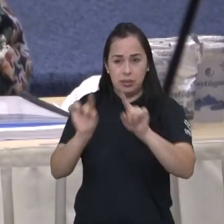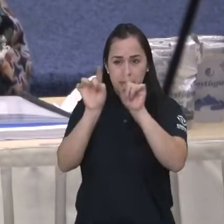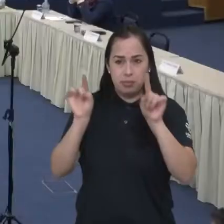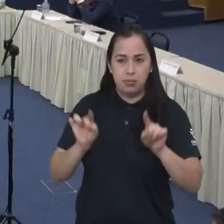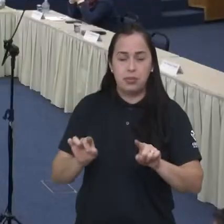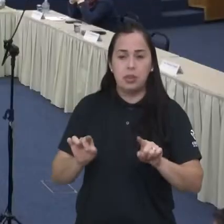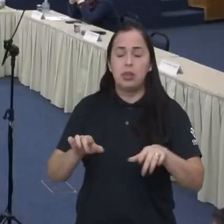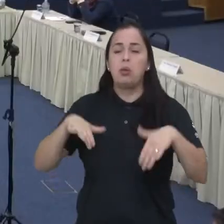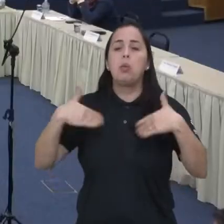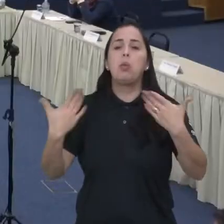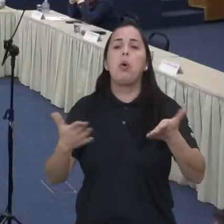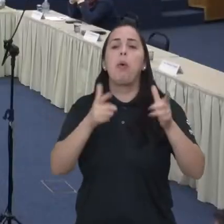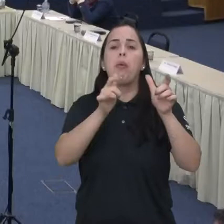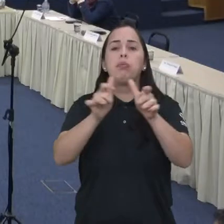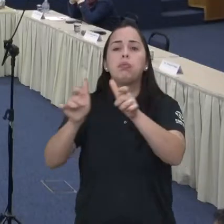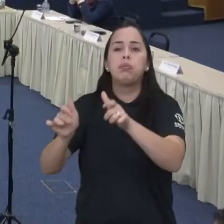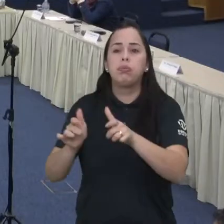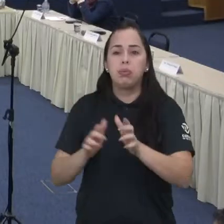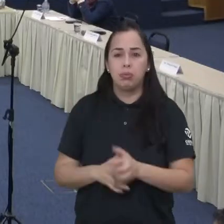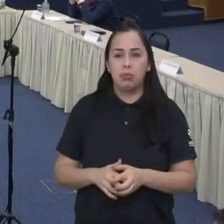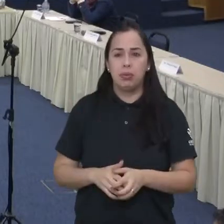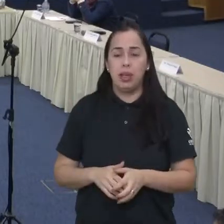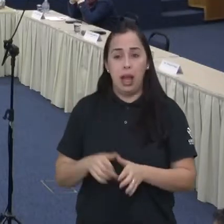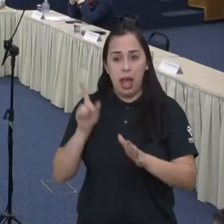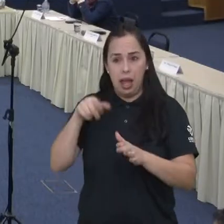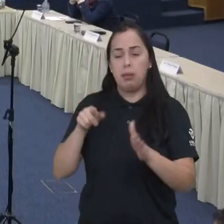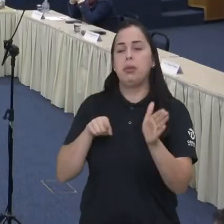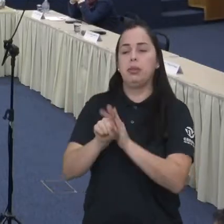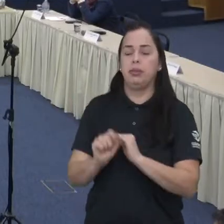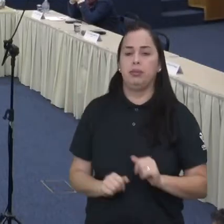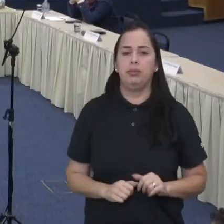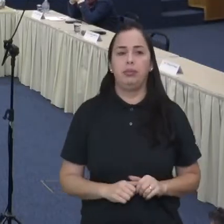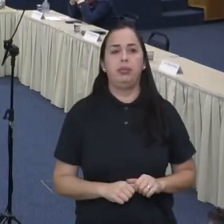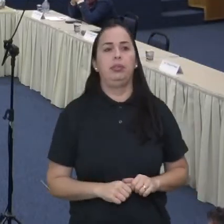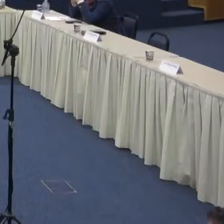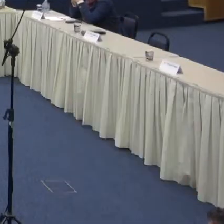em quais áreas? Acho que são essa, essa pergunta.